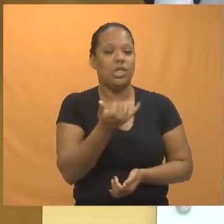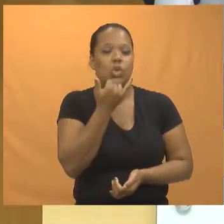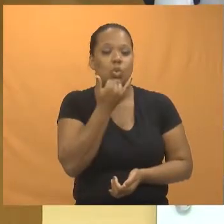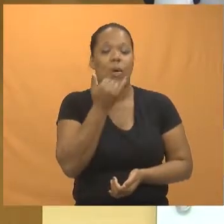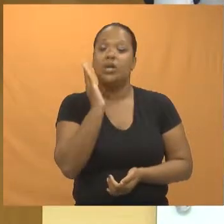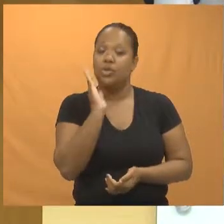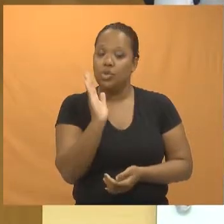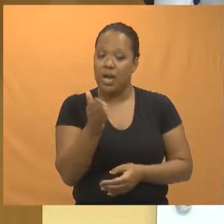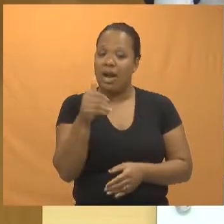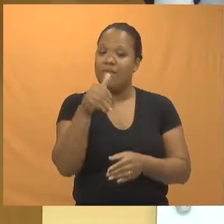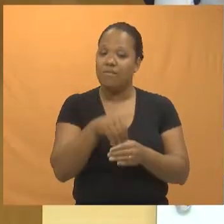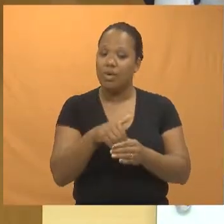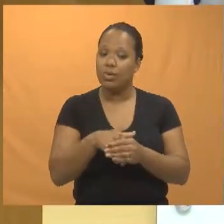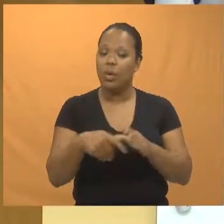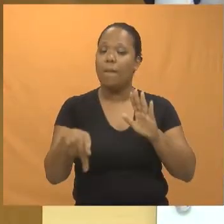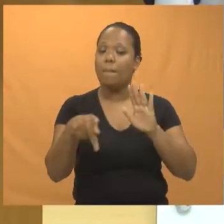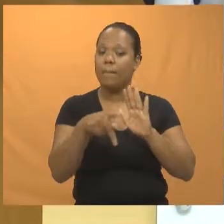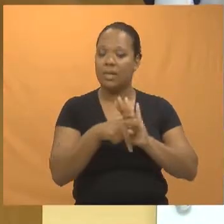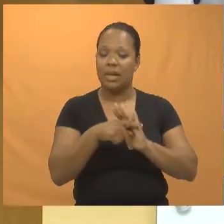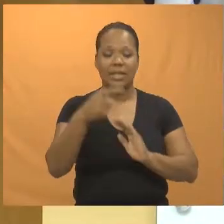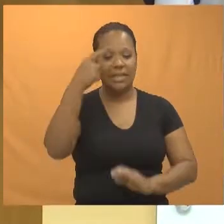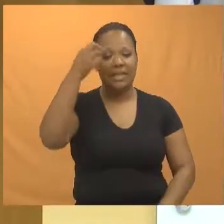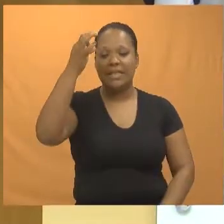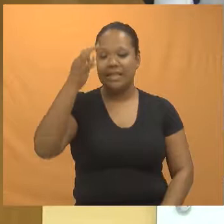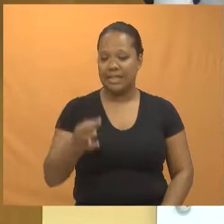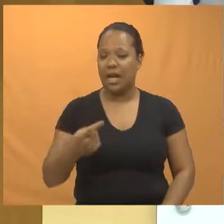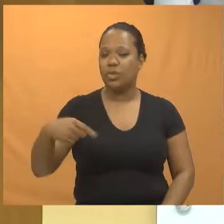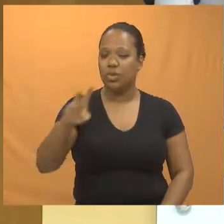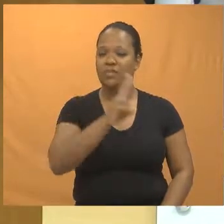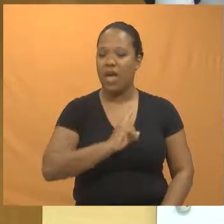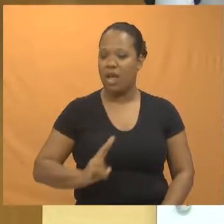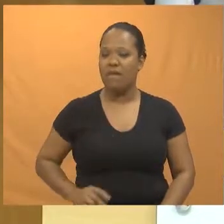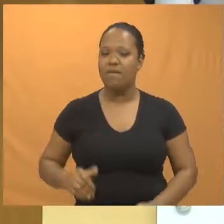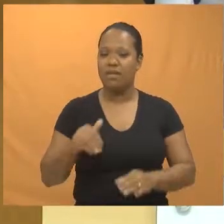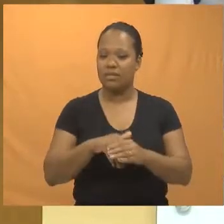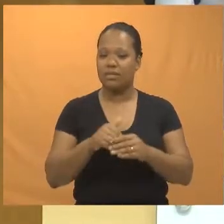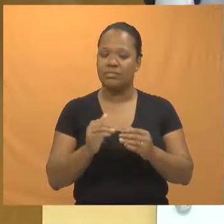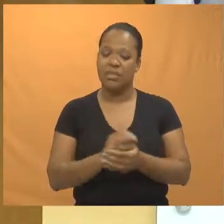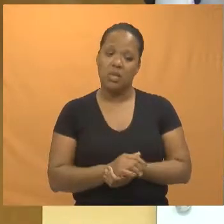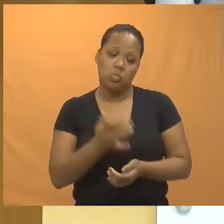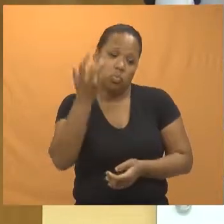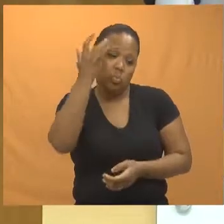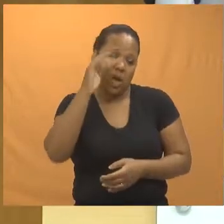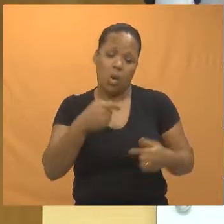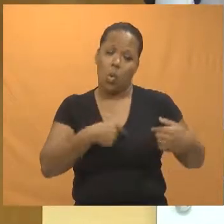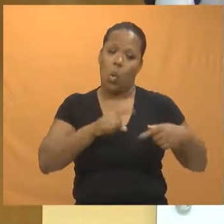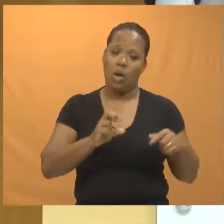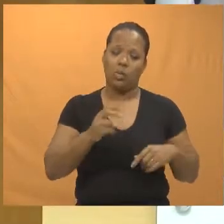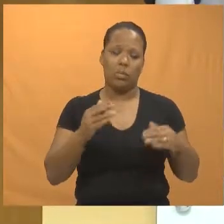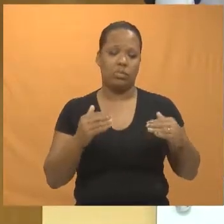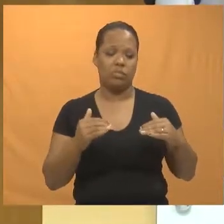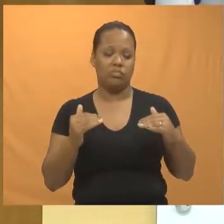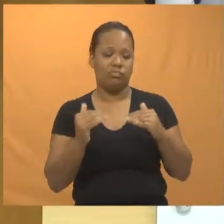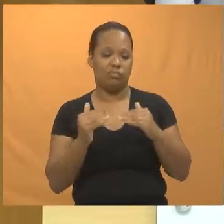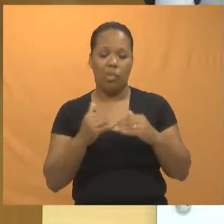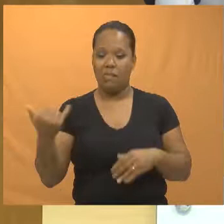foi votado o projeto. Eu tenho certeza que os vereadores vão votar aí, não sei se vai votar contra ou favorável, não falar nada